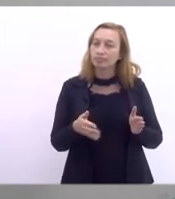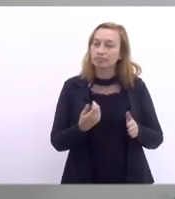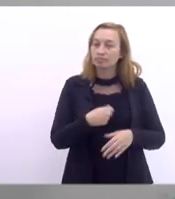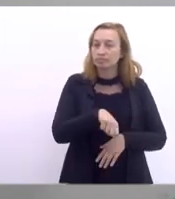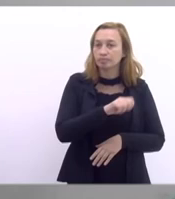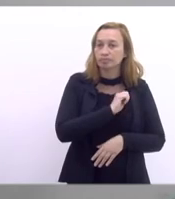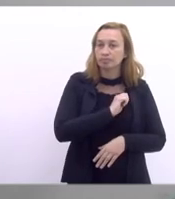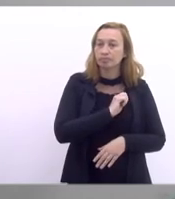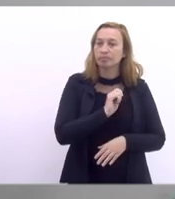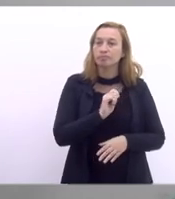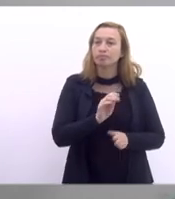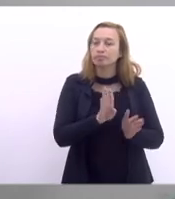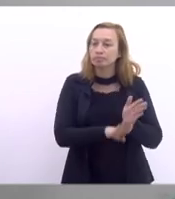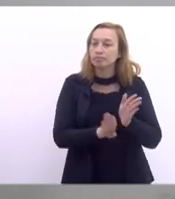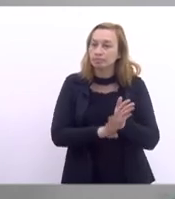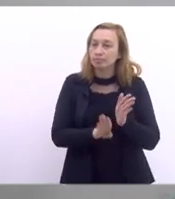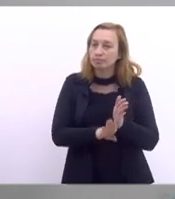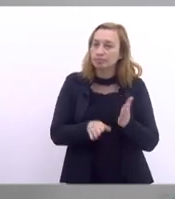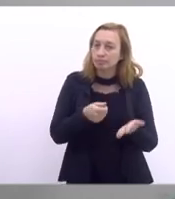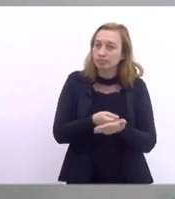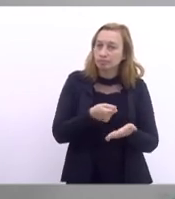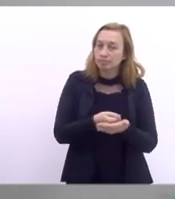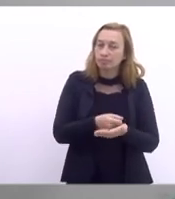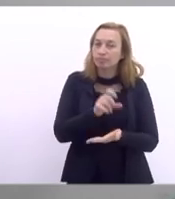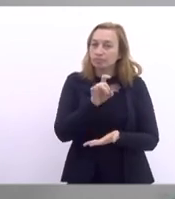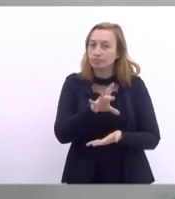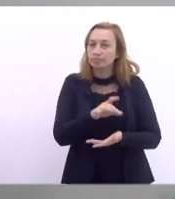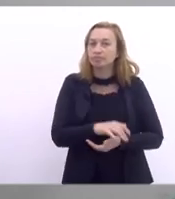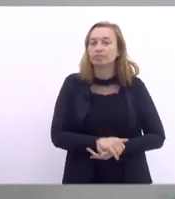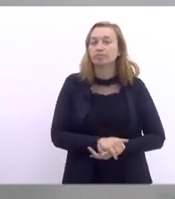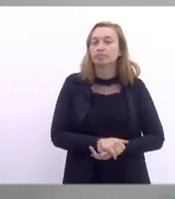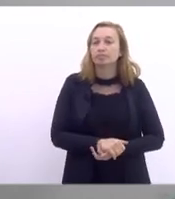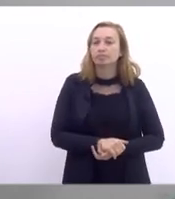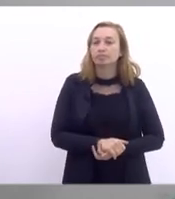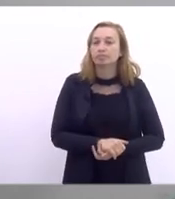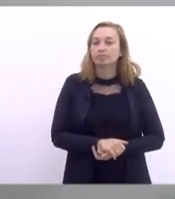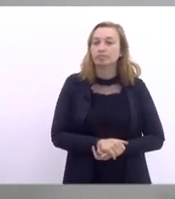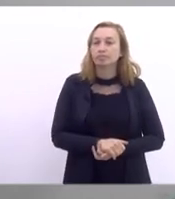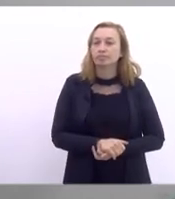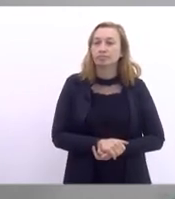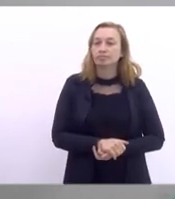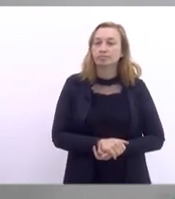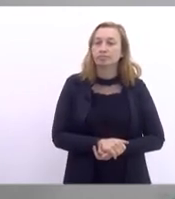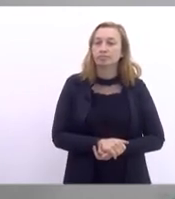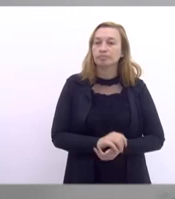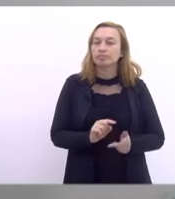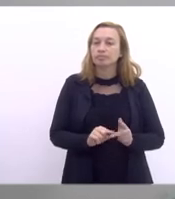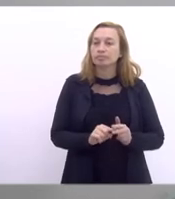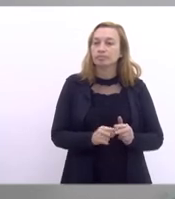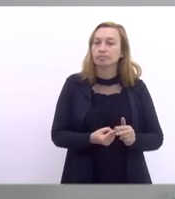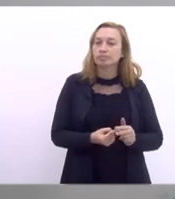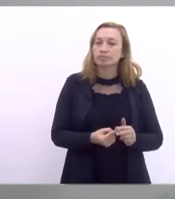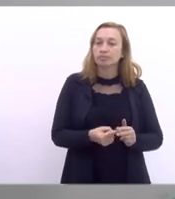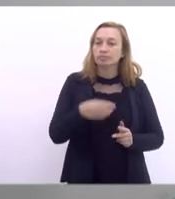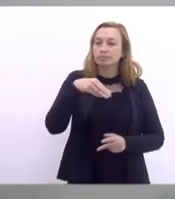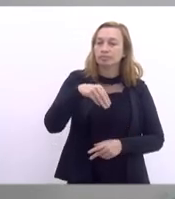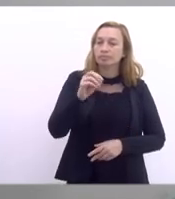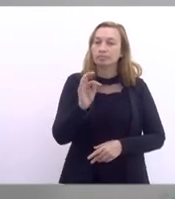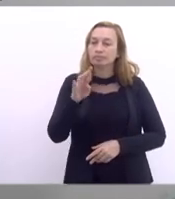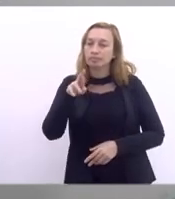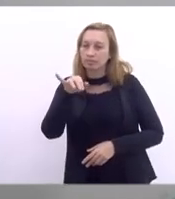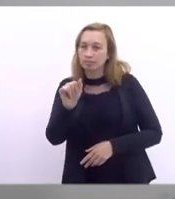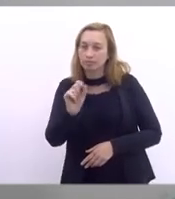da justeza de se cobrar só e a correção monetária não os